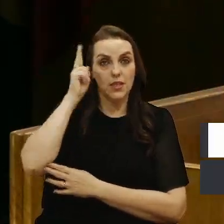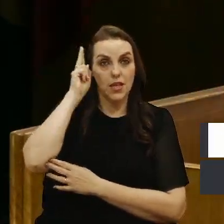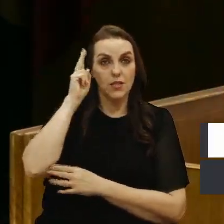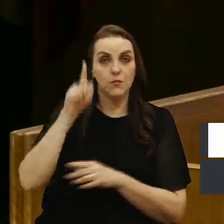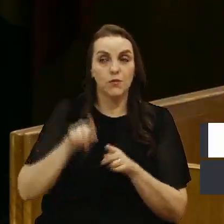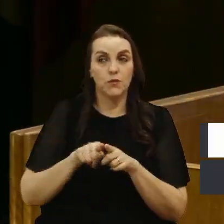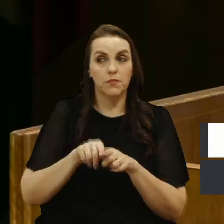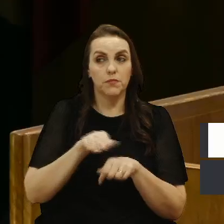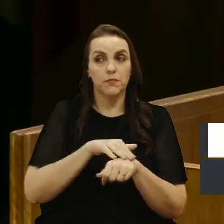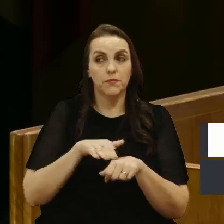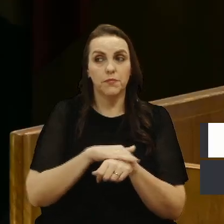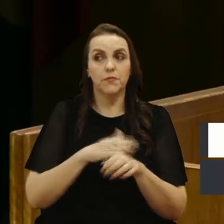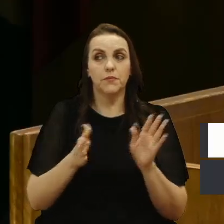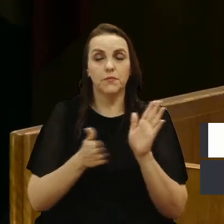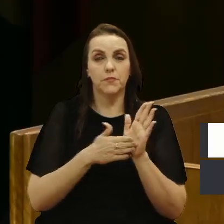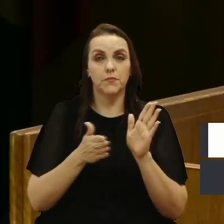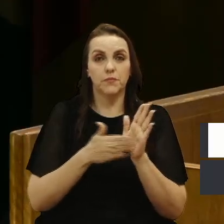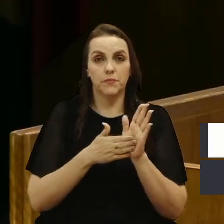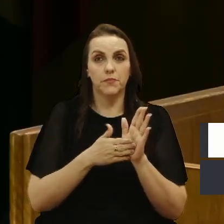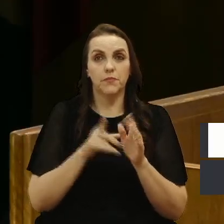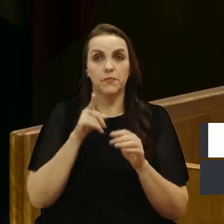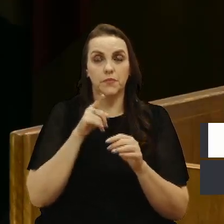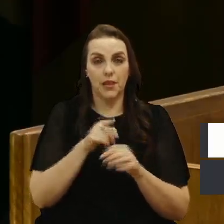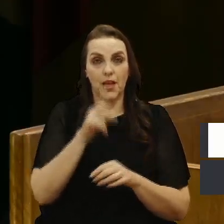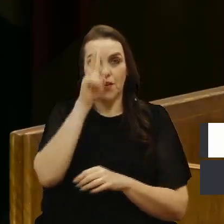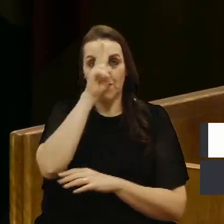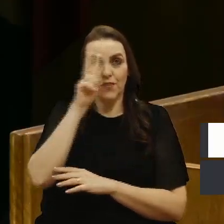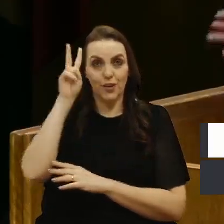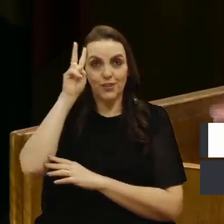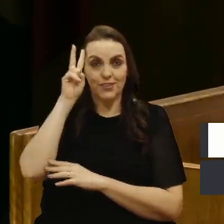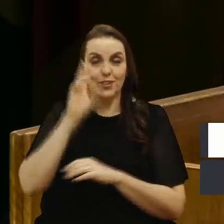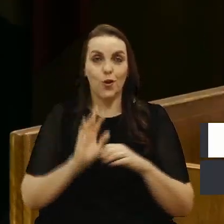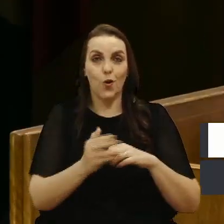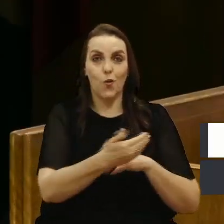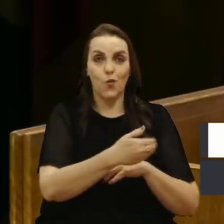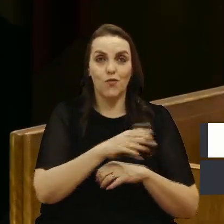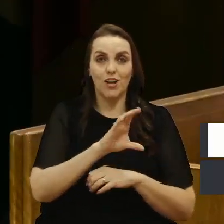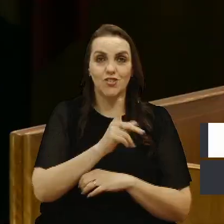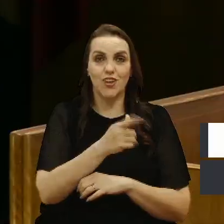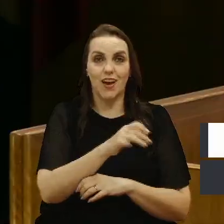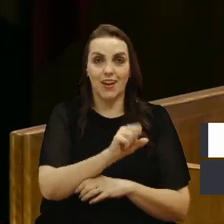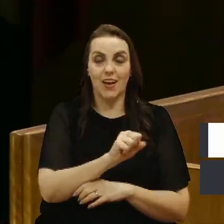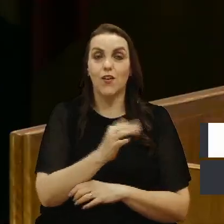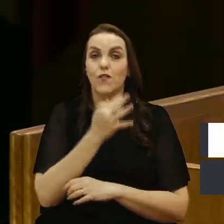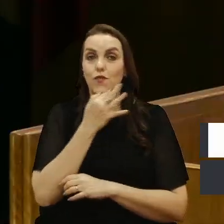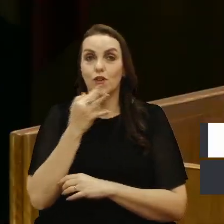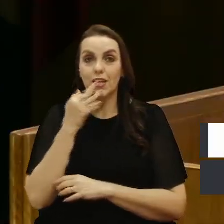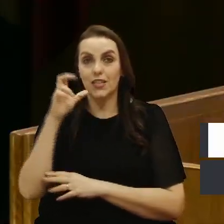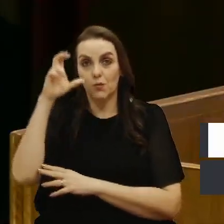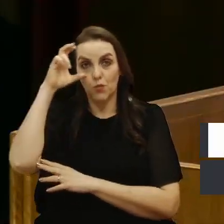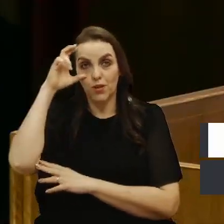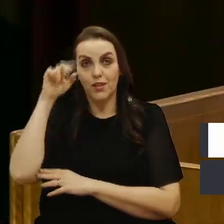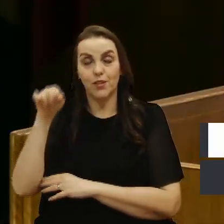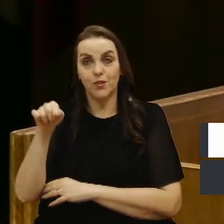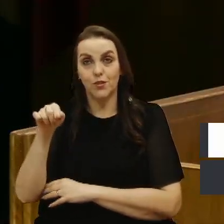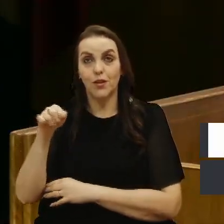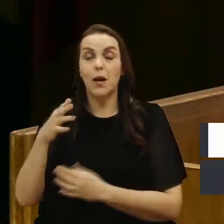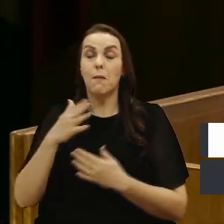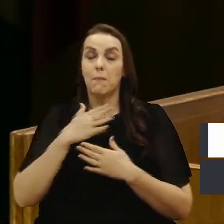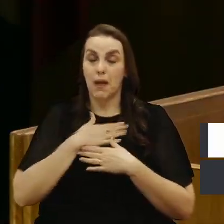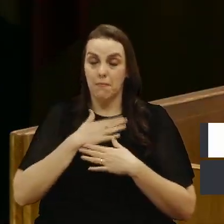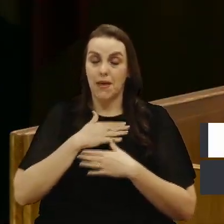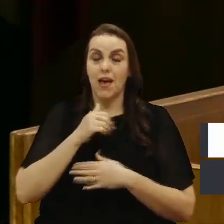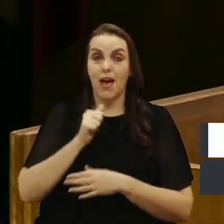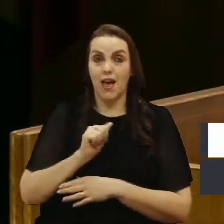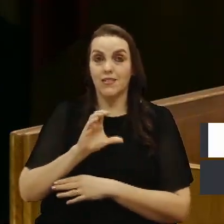pauta com a curva do Tchaca para o Velocino e Forqueta para Sandra Boneto, é a pauta das ACS para mim,